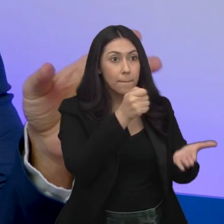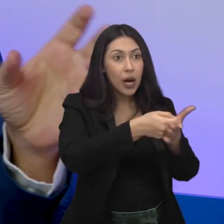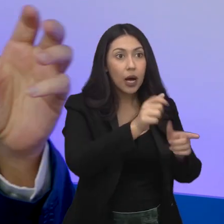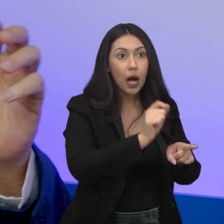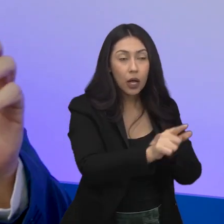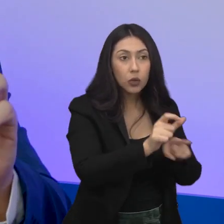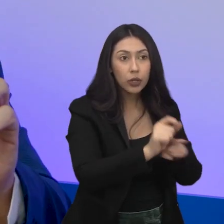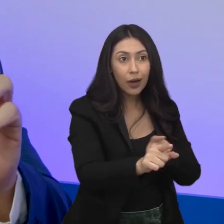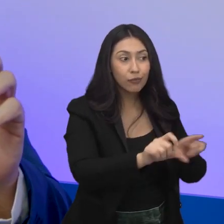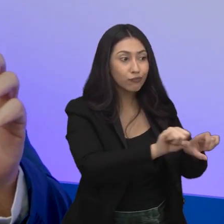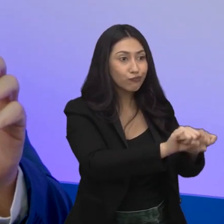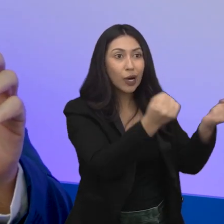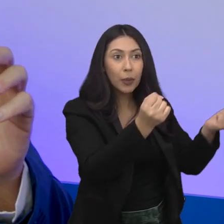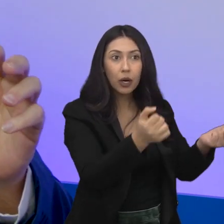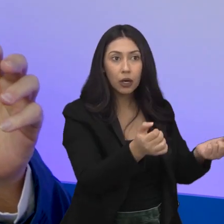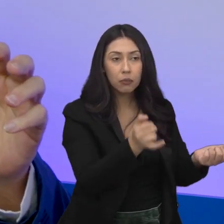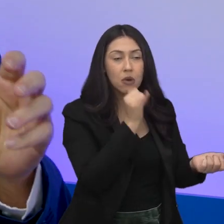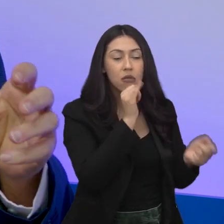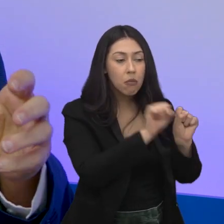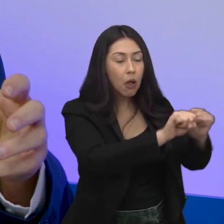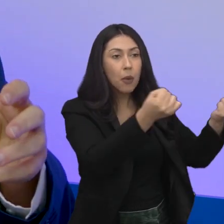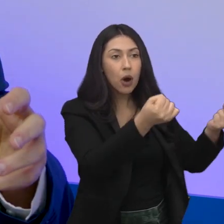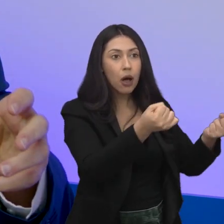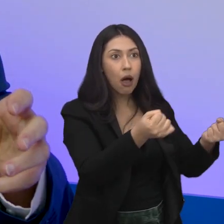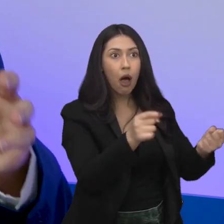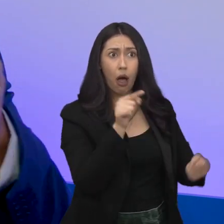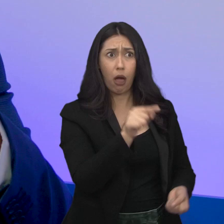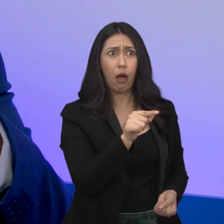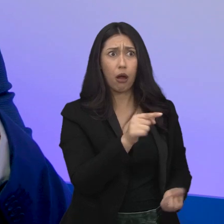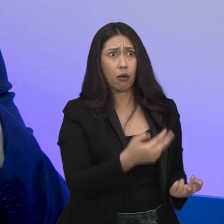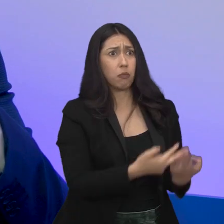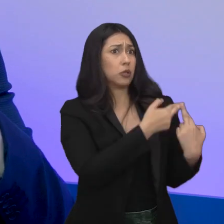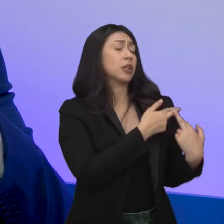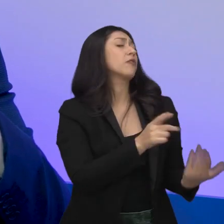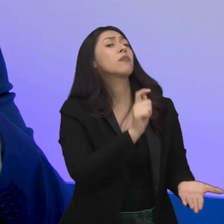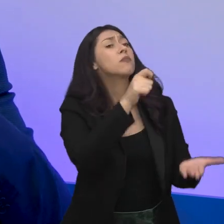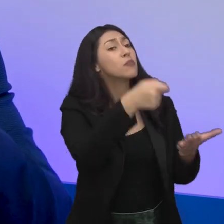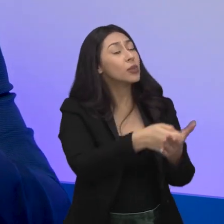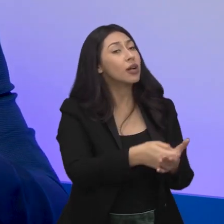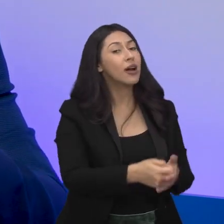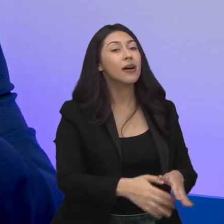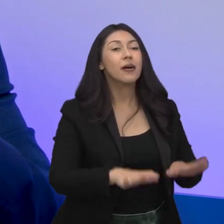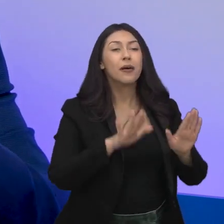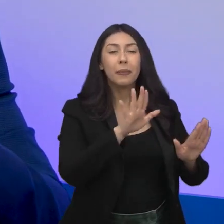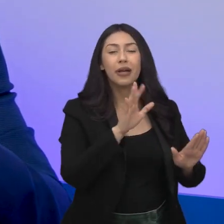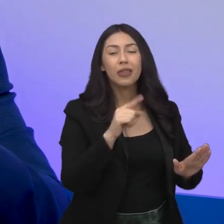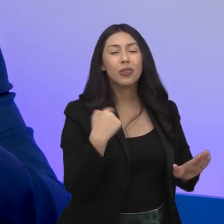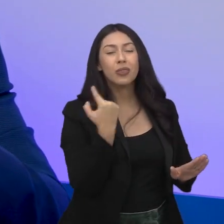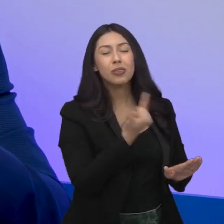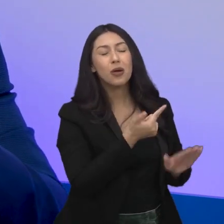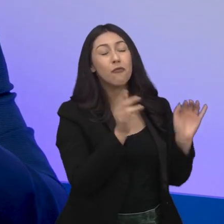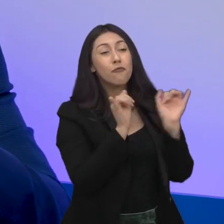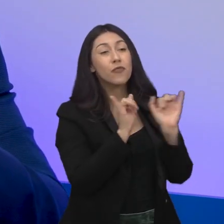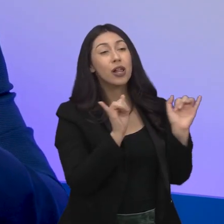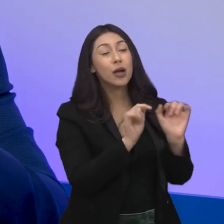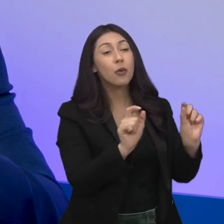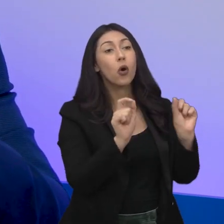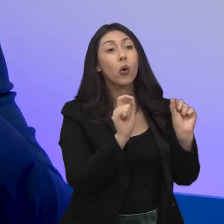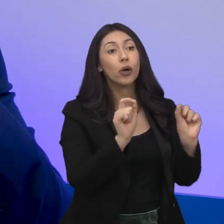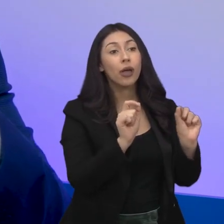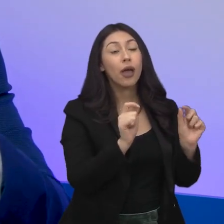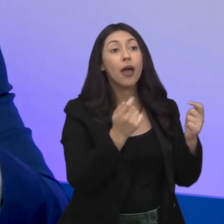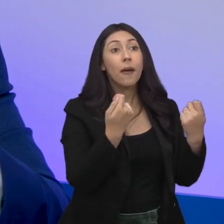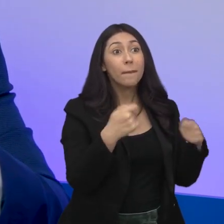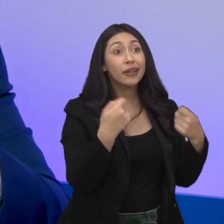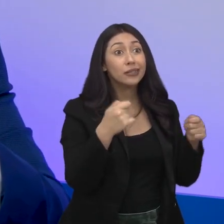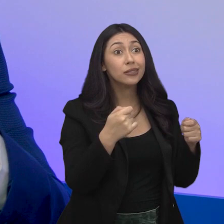do inquilino estar arcando. Isso daí, mas sempre, a gente sempre fala do que uma linguagem que a gente sempre trabalha em condomínio, é a linguagem